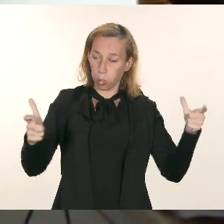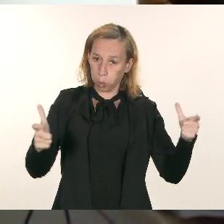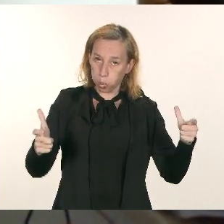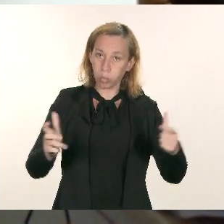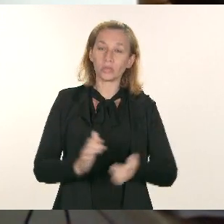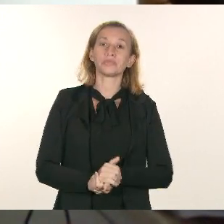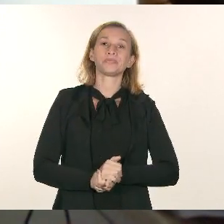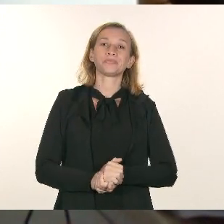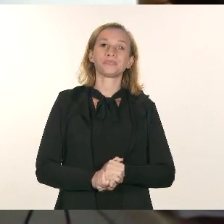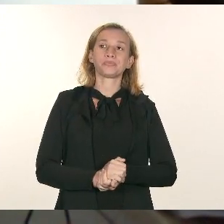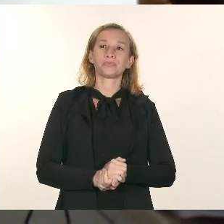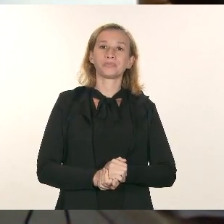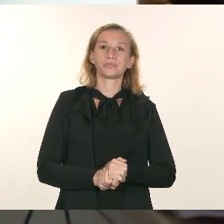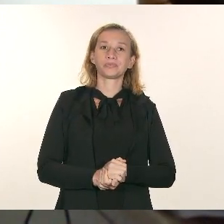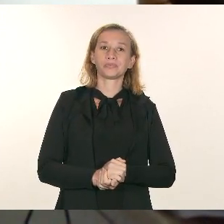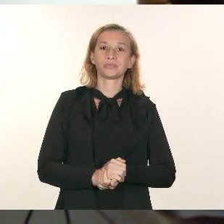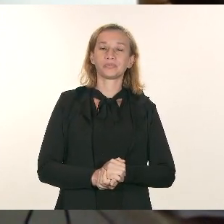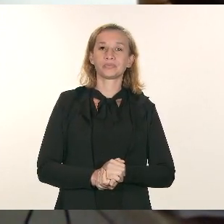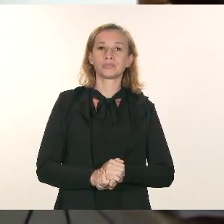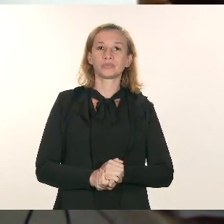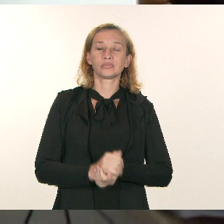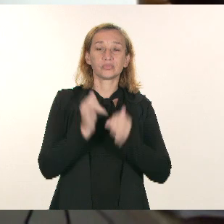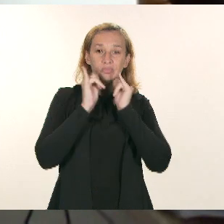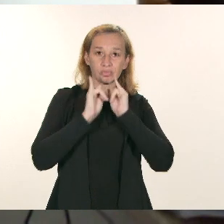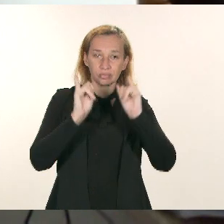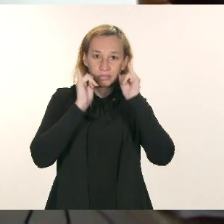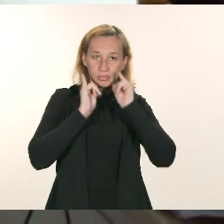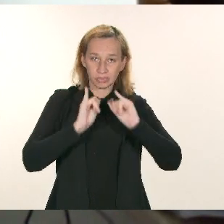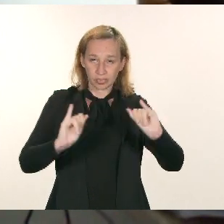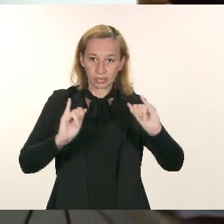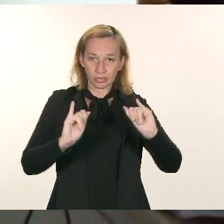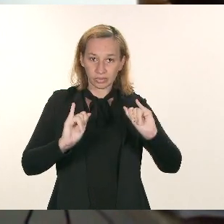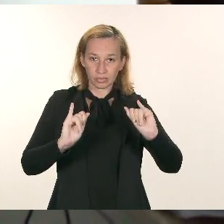fez propaganda indevida e